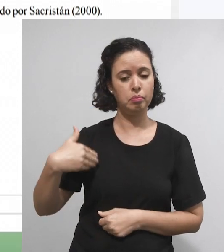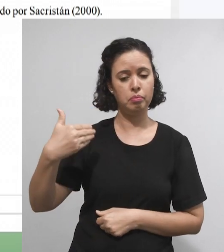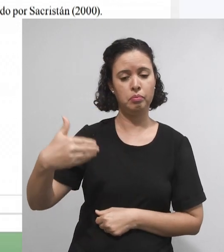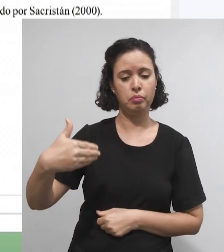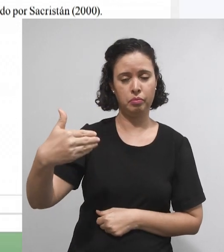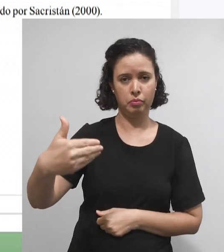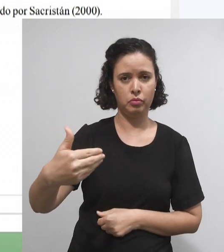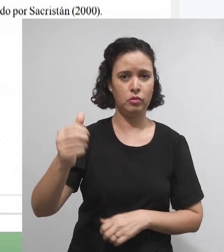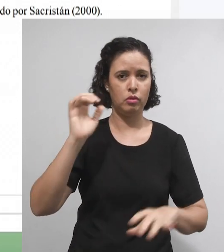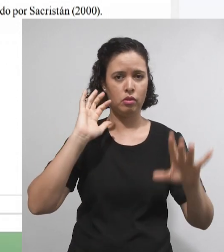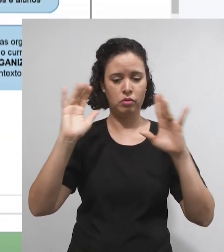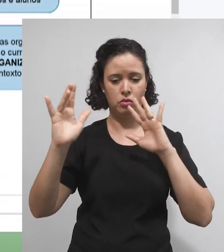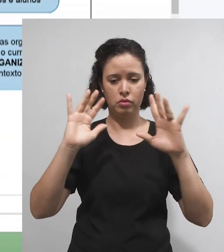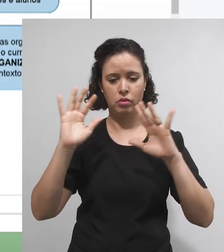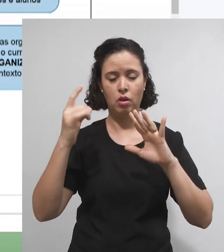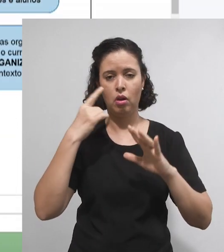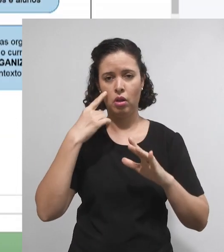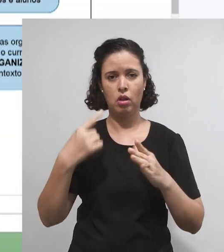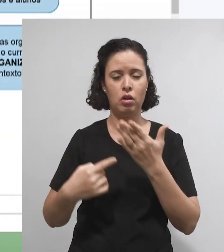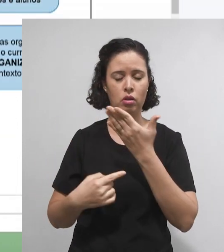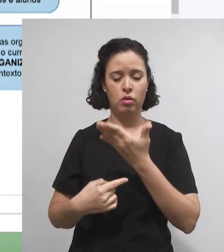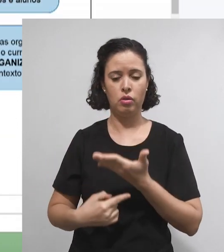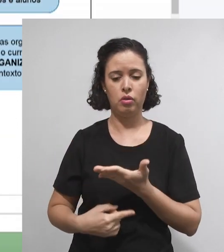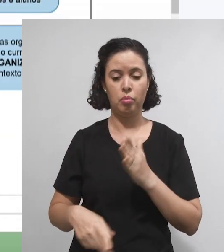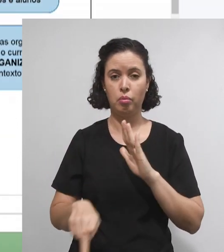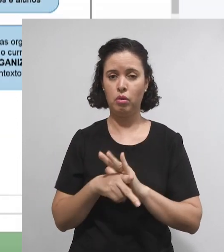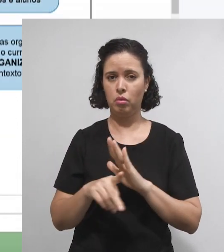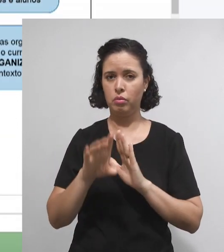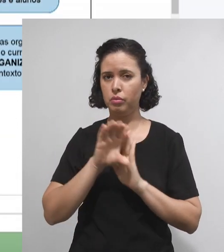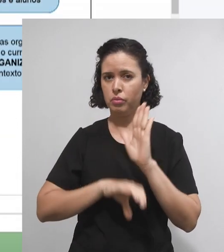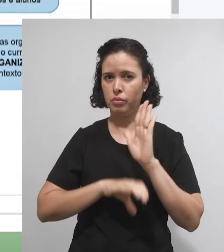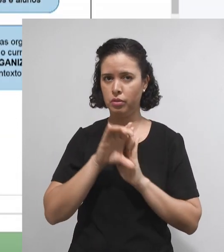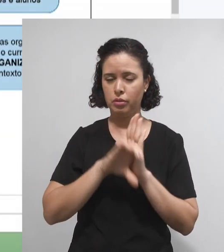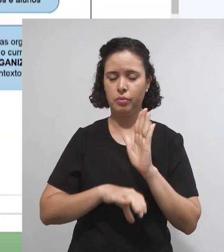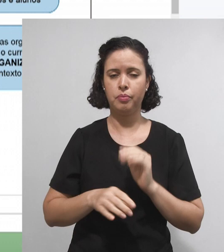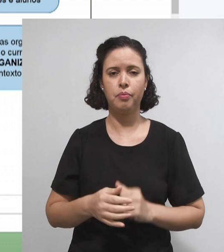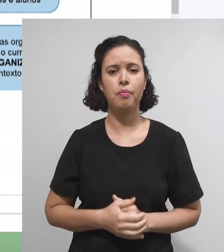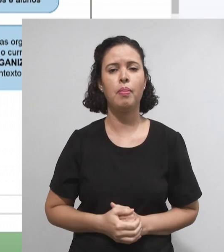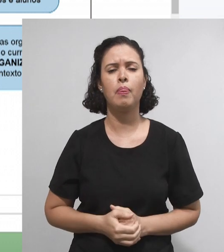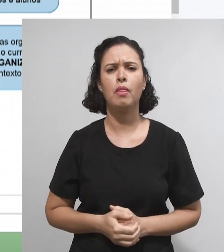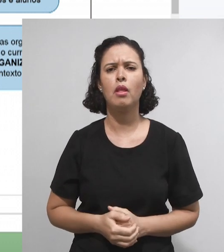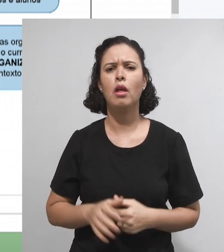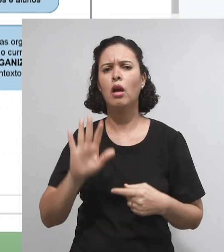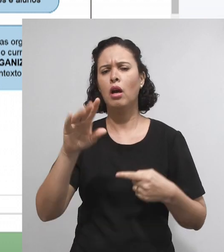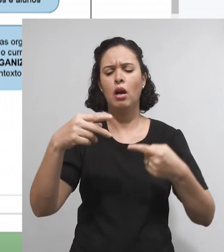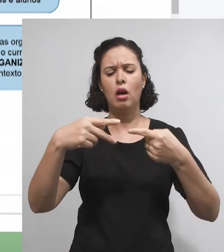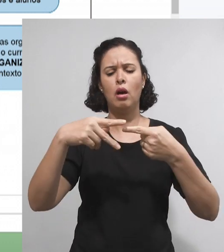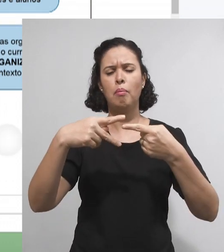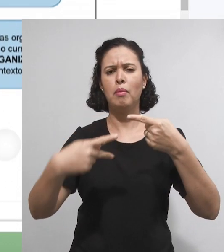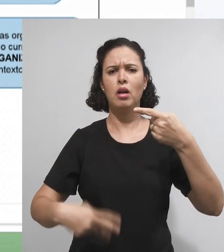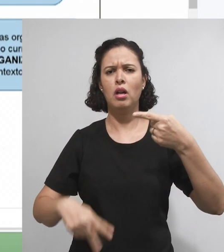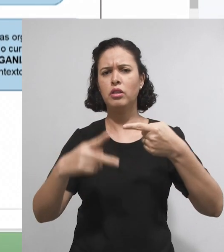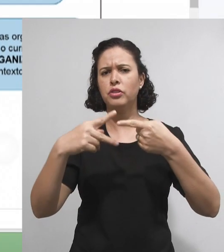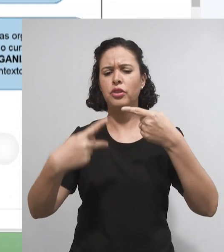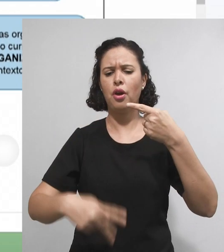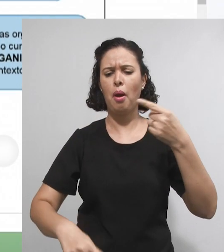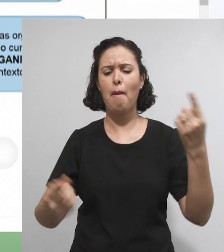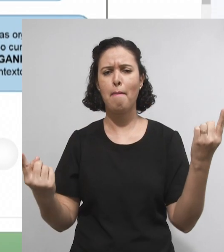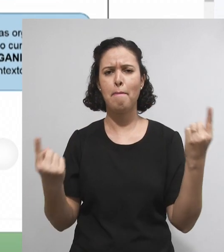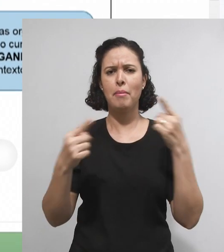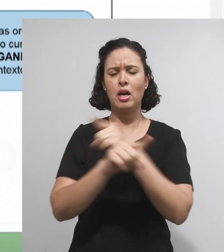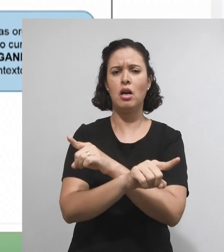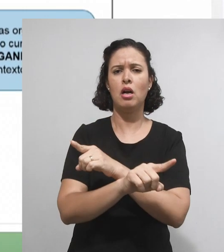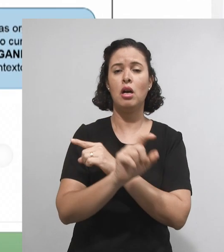seguir as nossas reflexões aqui para o currículo. Bom, paradigmas e